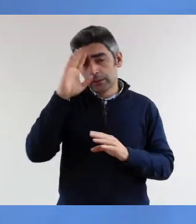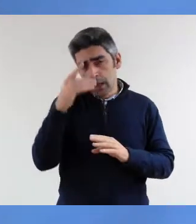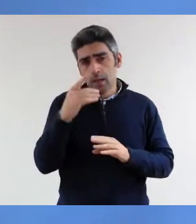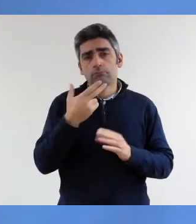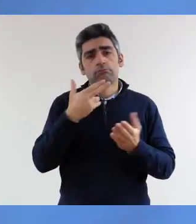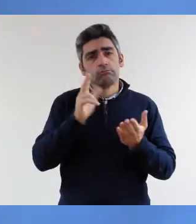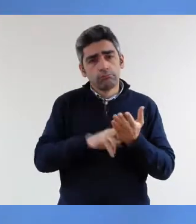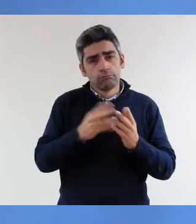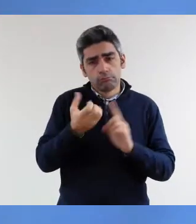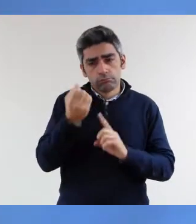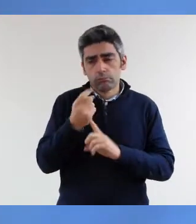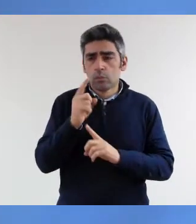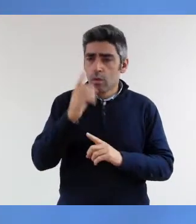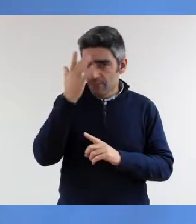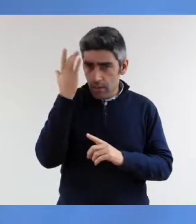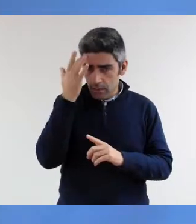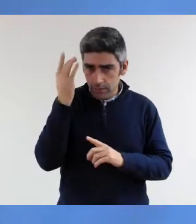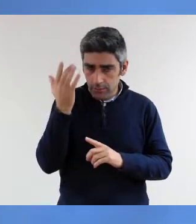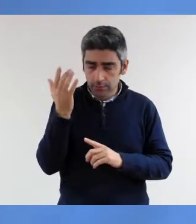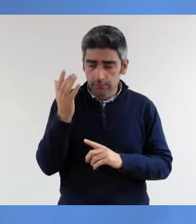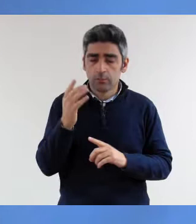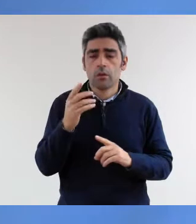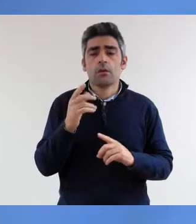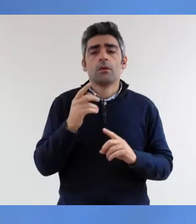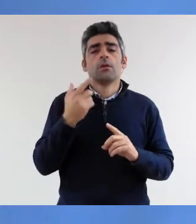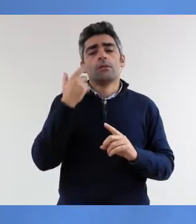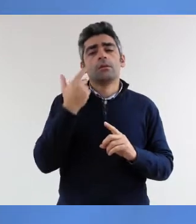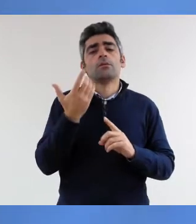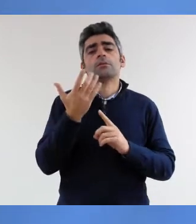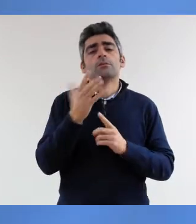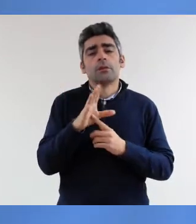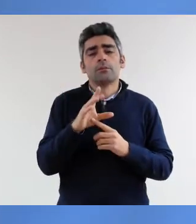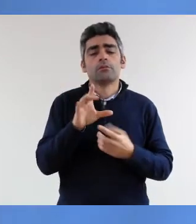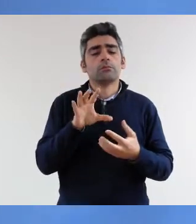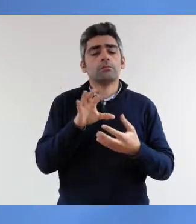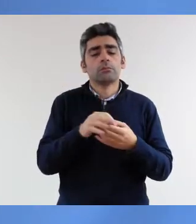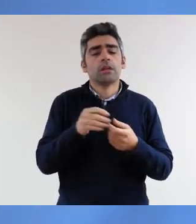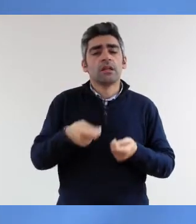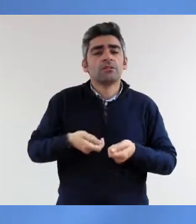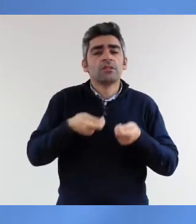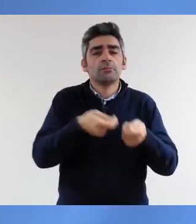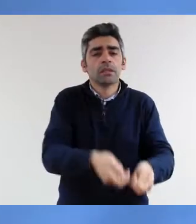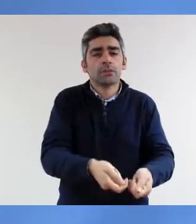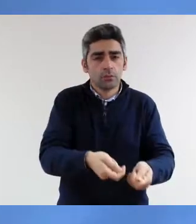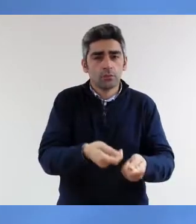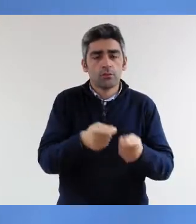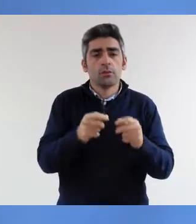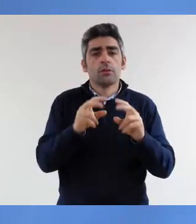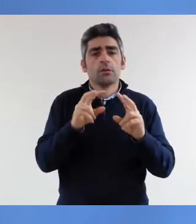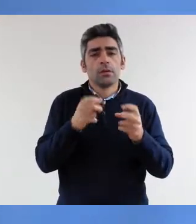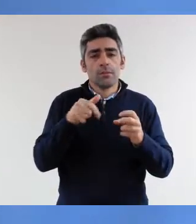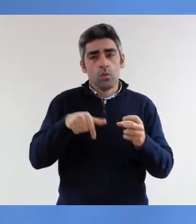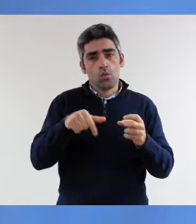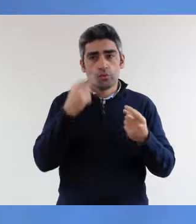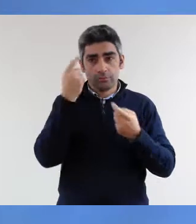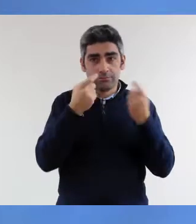são sabemos de concretização dos mesmos apenas as que se